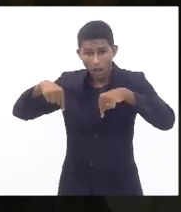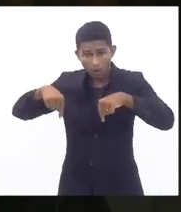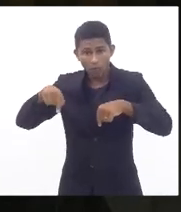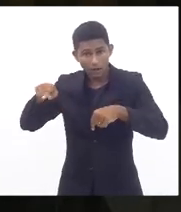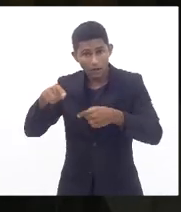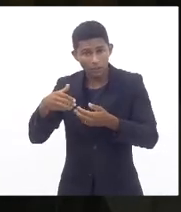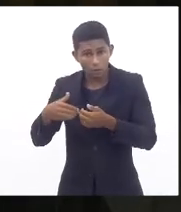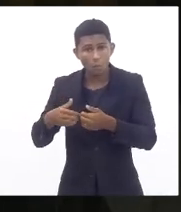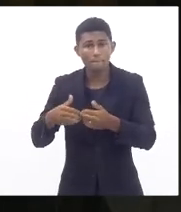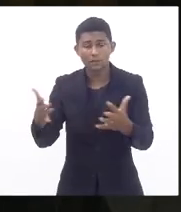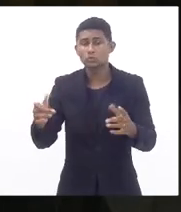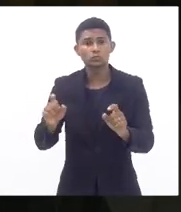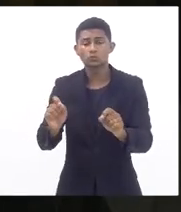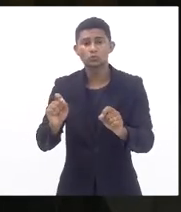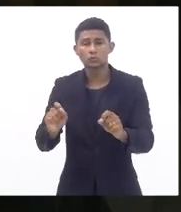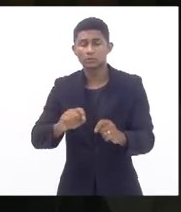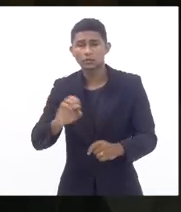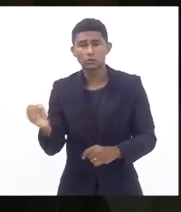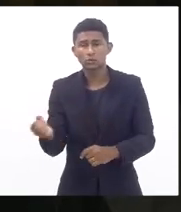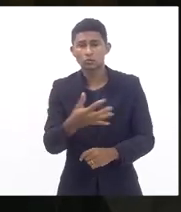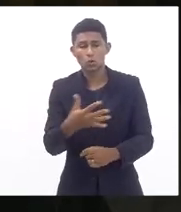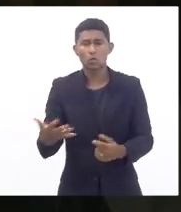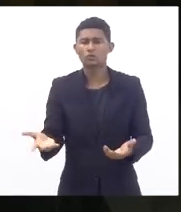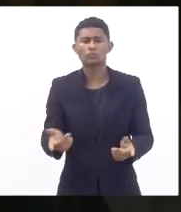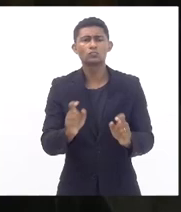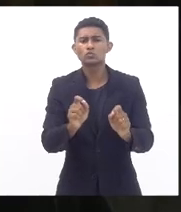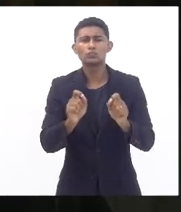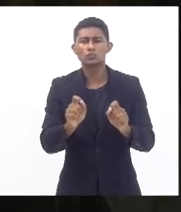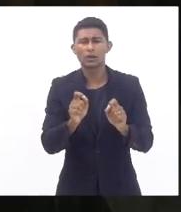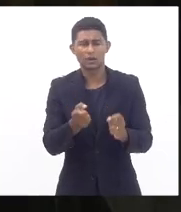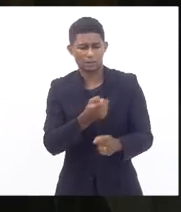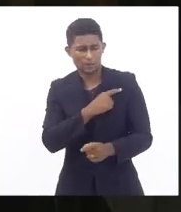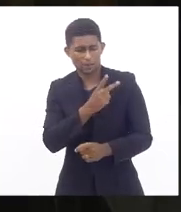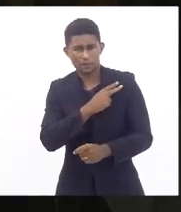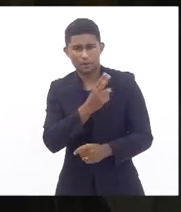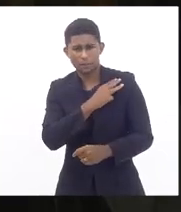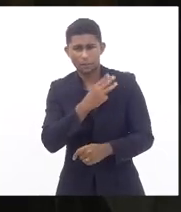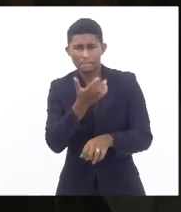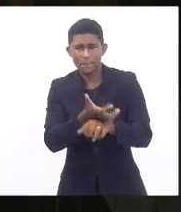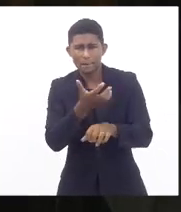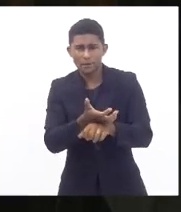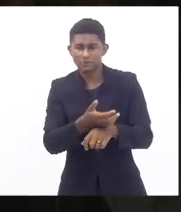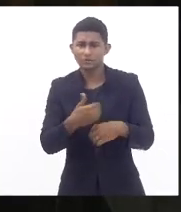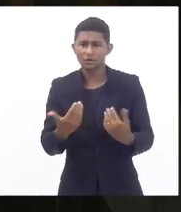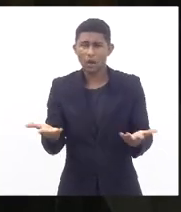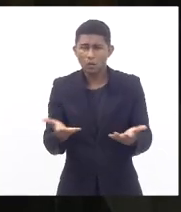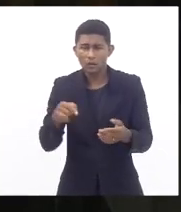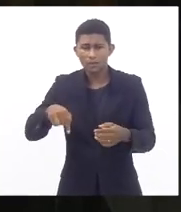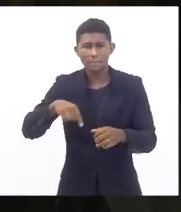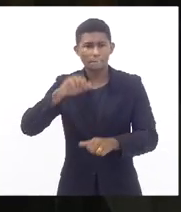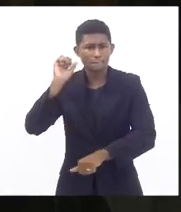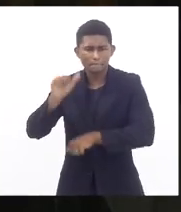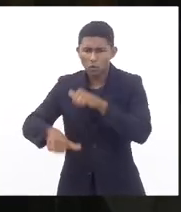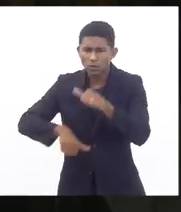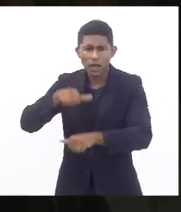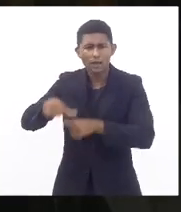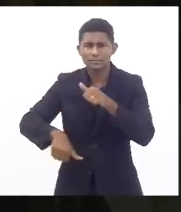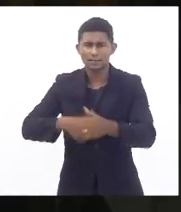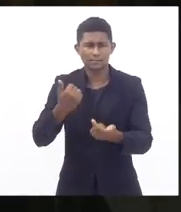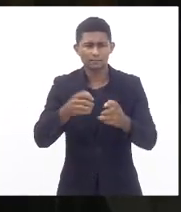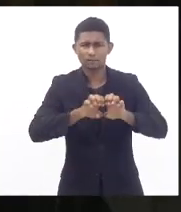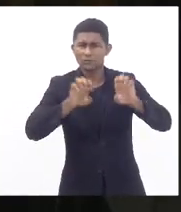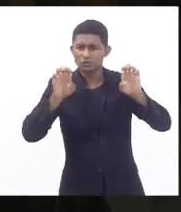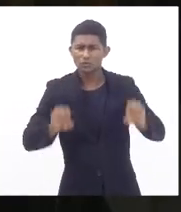de implementação de um novo ensino médio. Então, a gente está no meio de uma mudança estruturante na educação